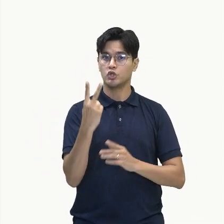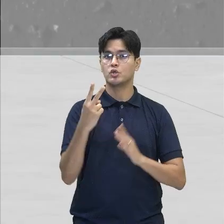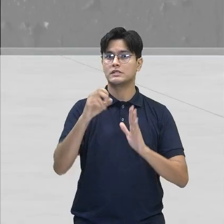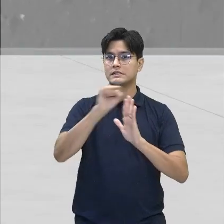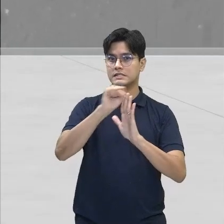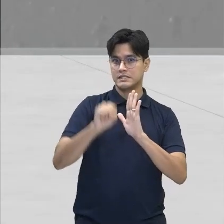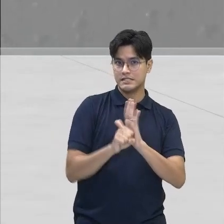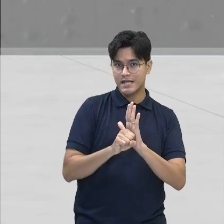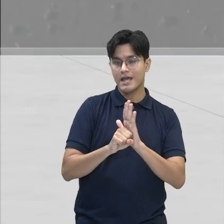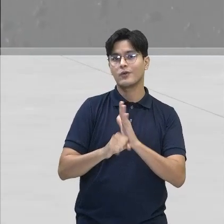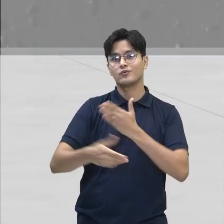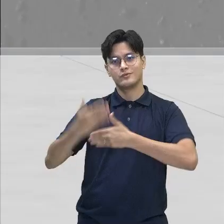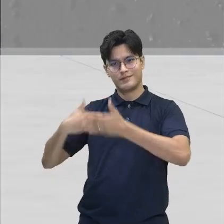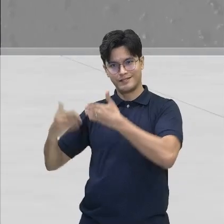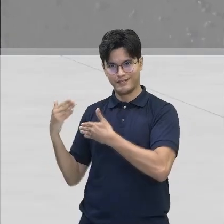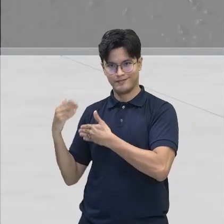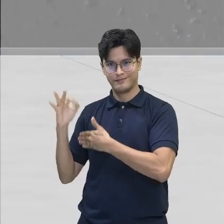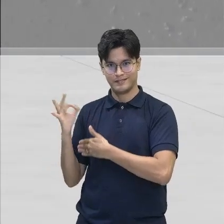tenho